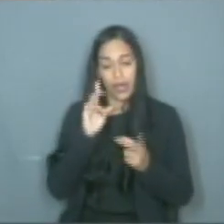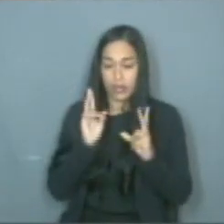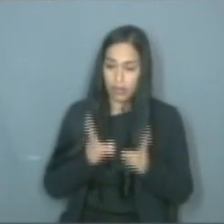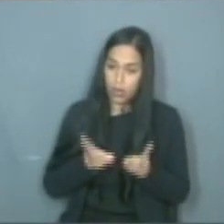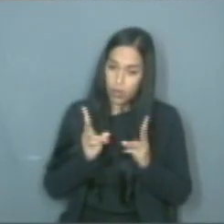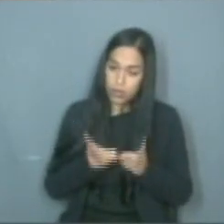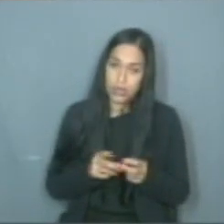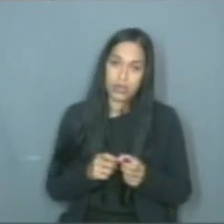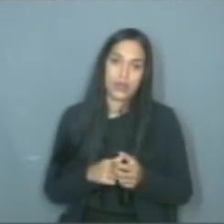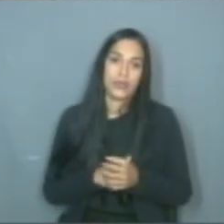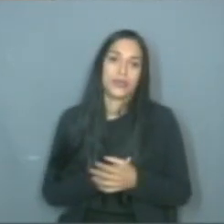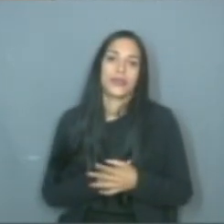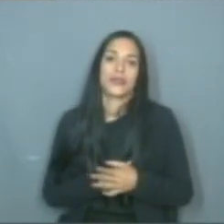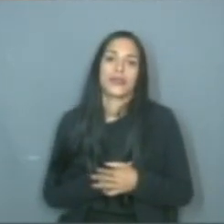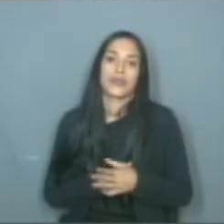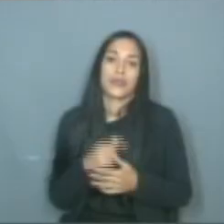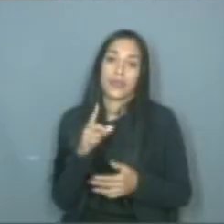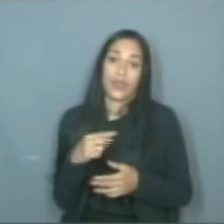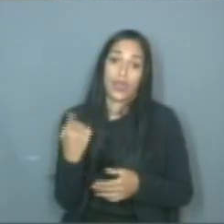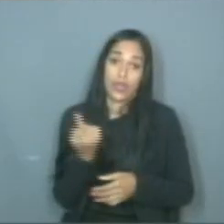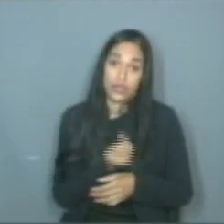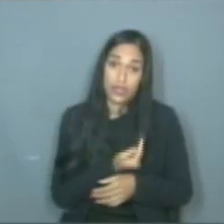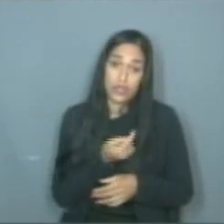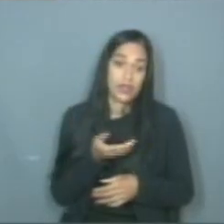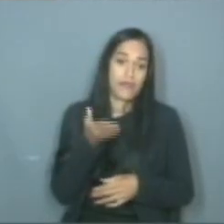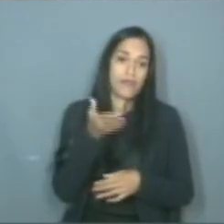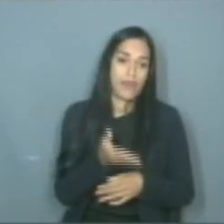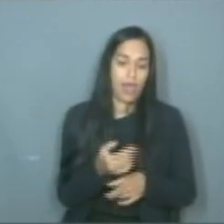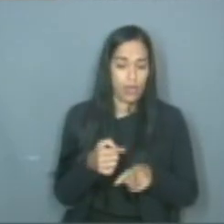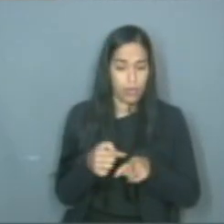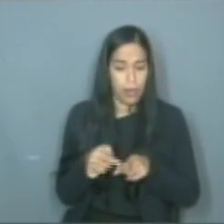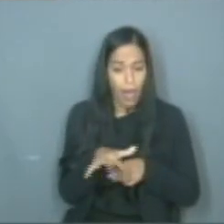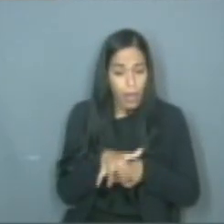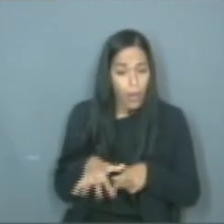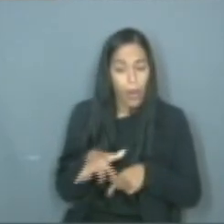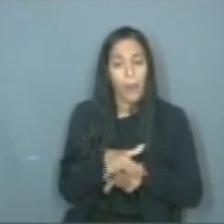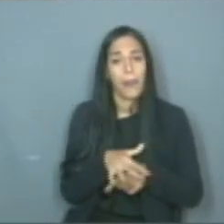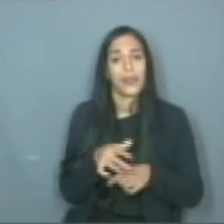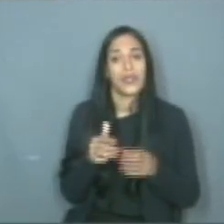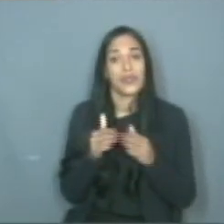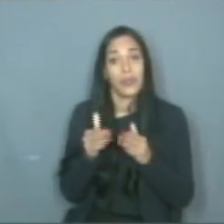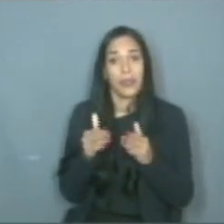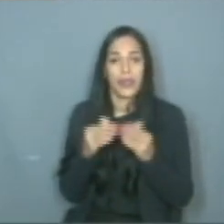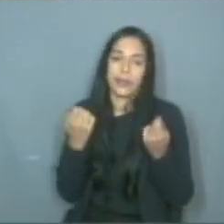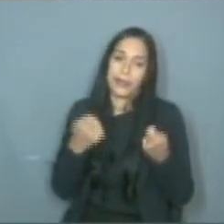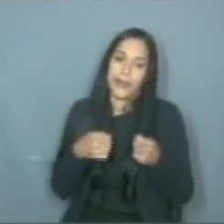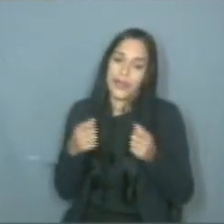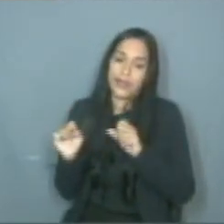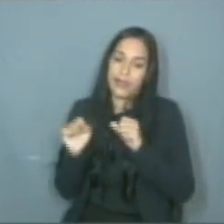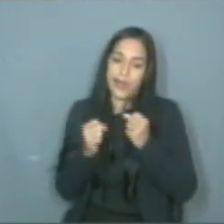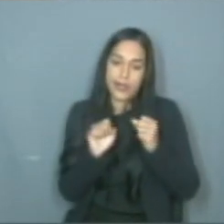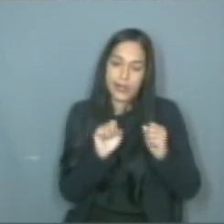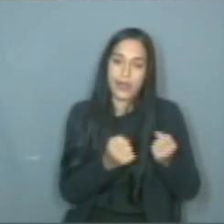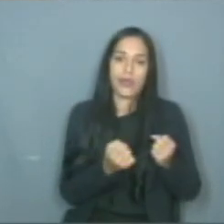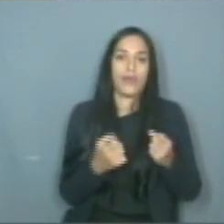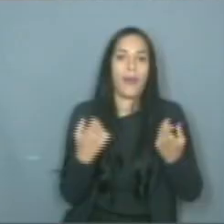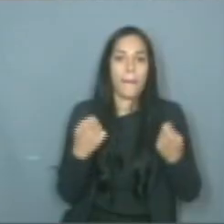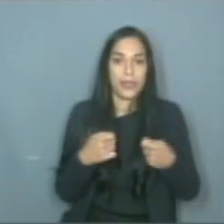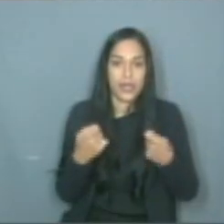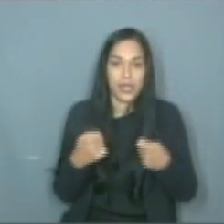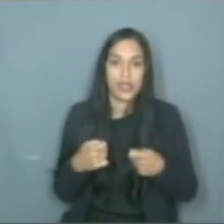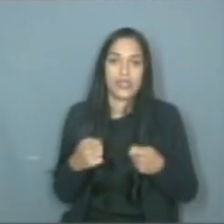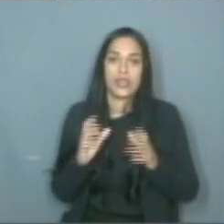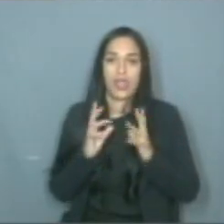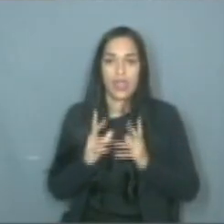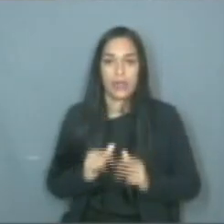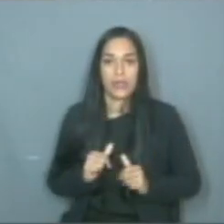contínua. Então, quando a gente chega naquele bairro, a população pede. Precisa fazer a varrição, precisa fazer a capinação. Com 15